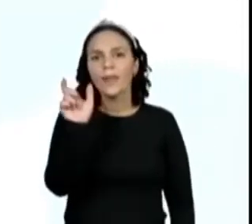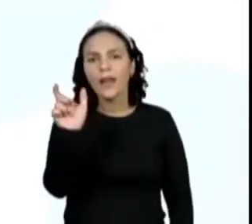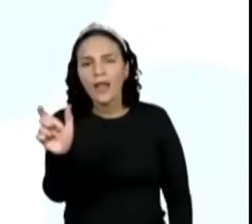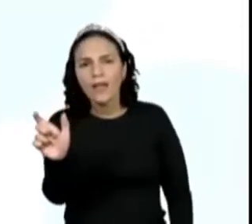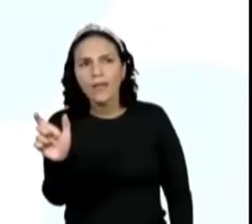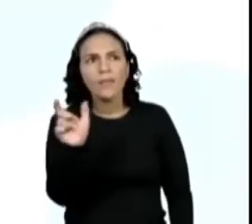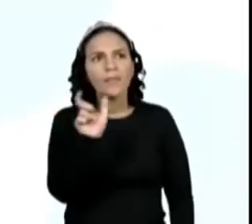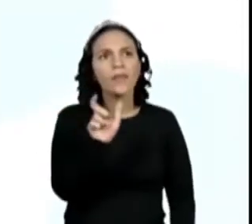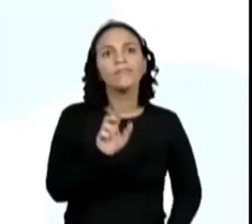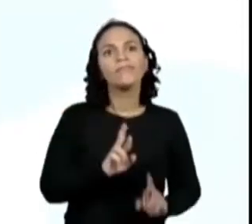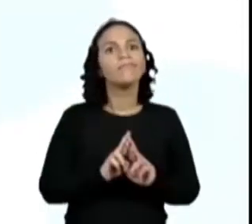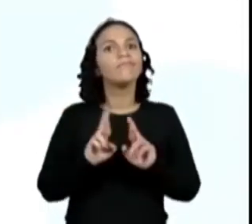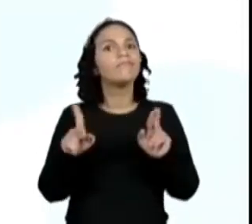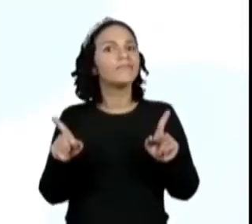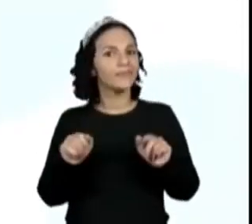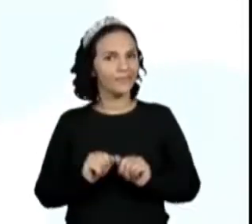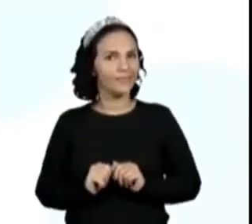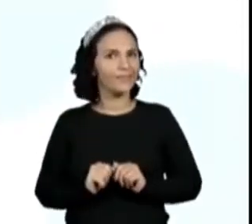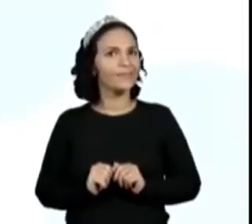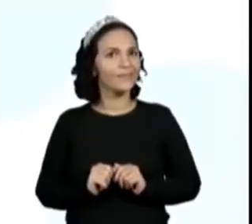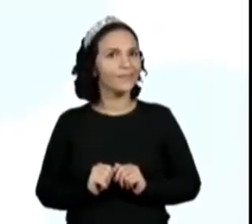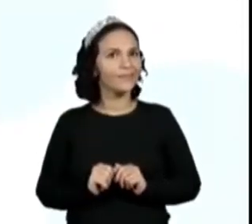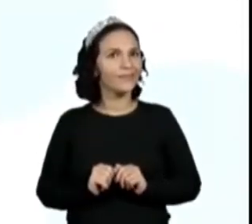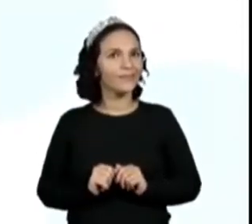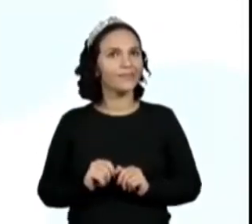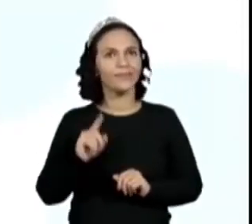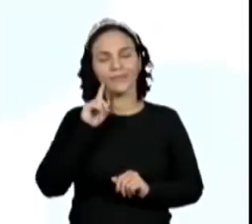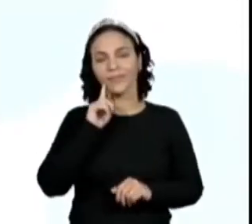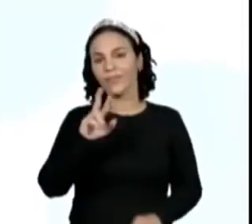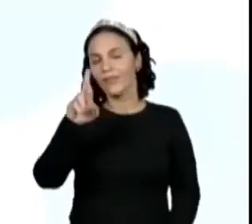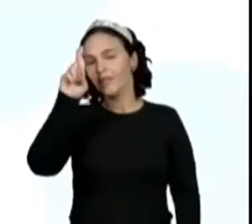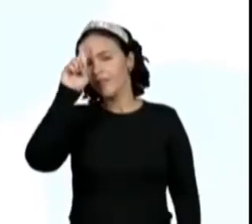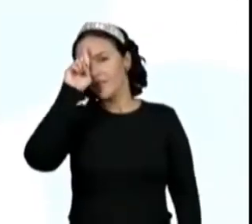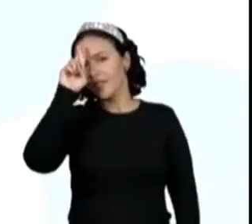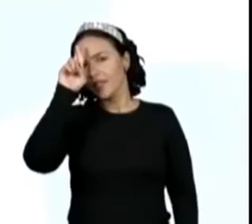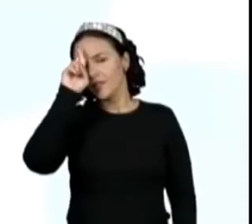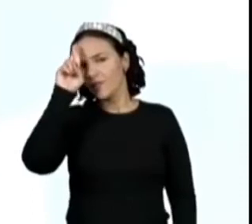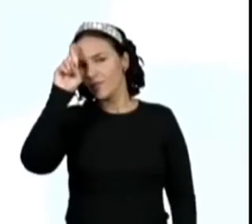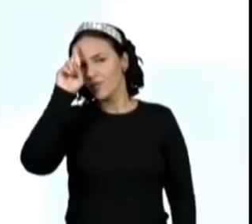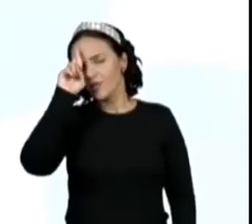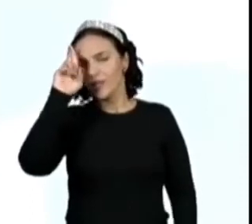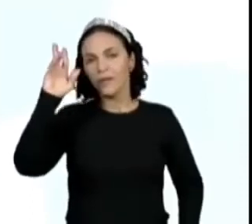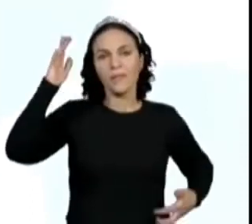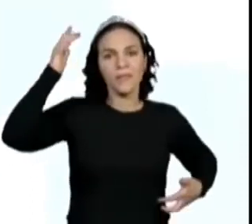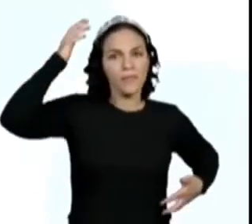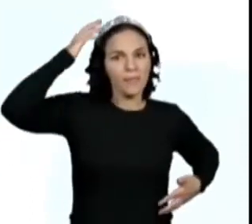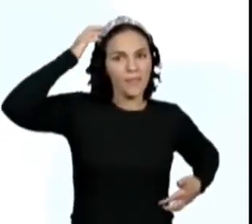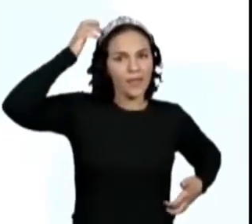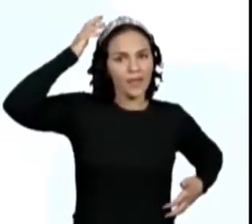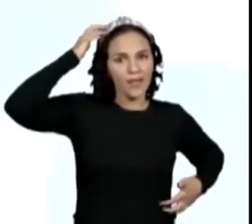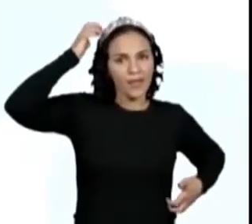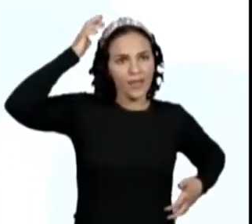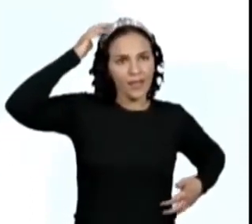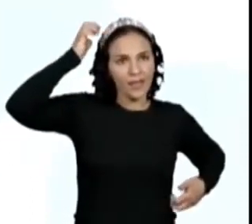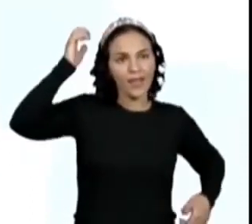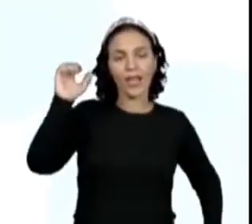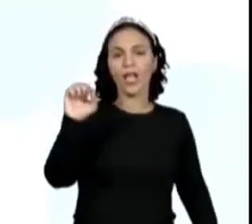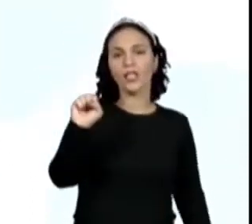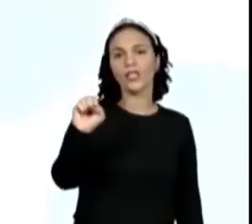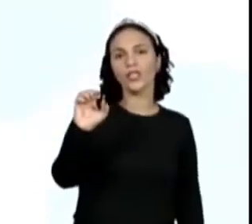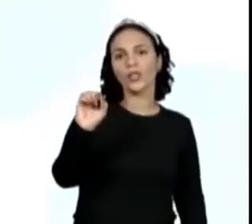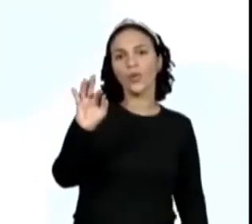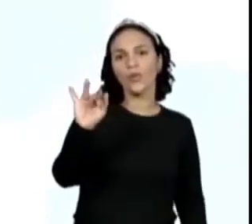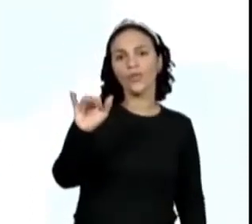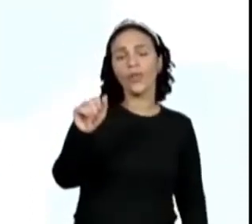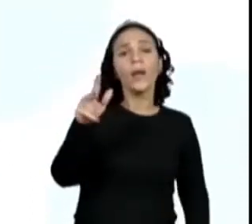Olha só, quando eu escrevo aqui, ó, macaca, dou um espaço, Sofia. O que eu percebo? Se eu ficar atenta, a palavra Sofia